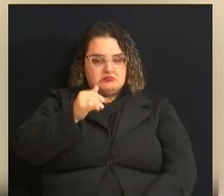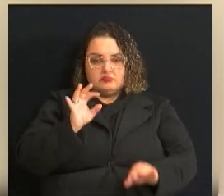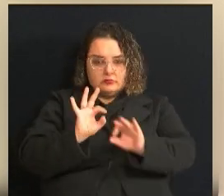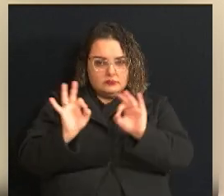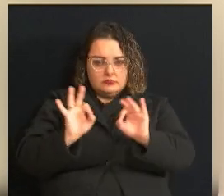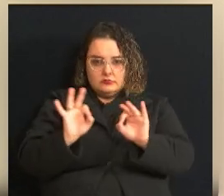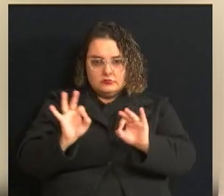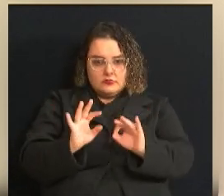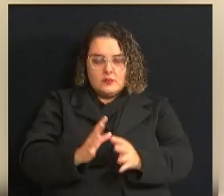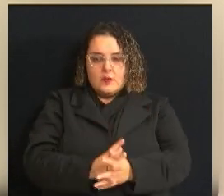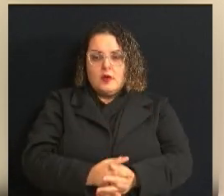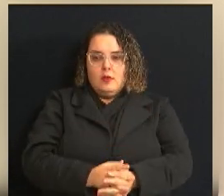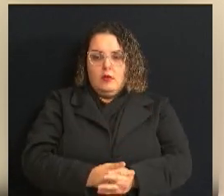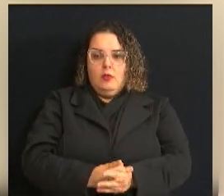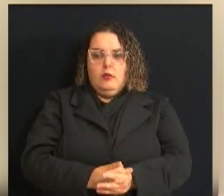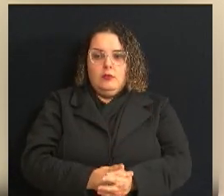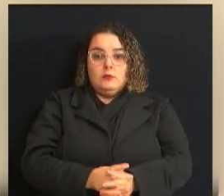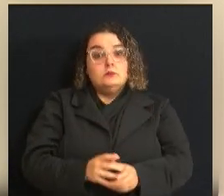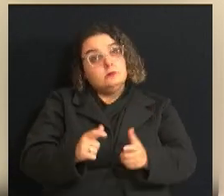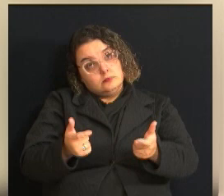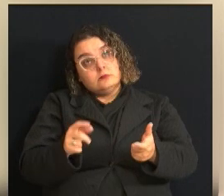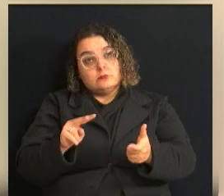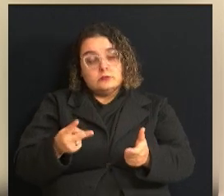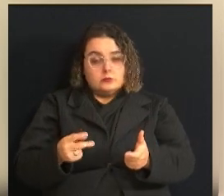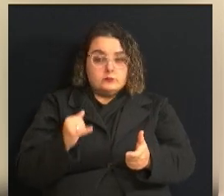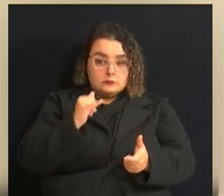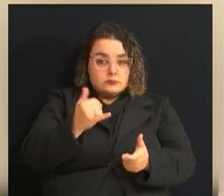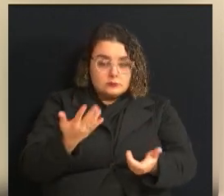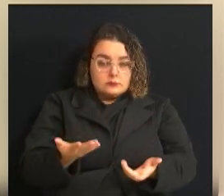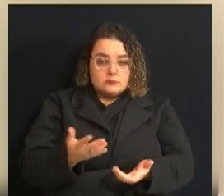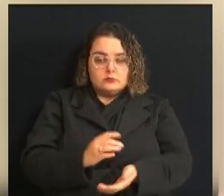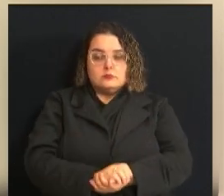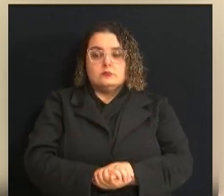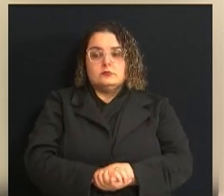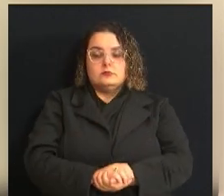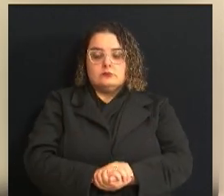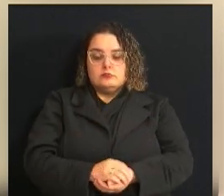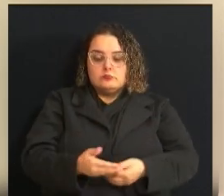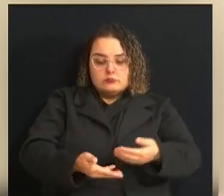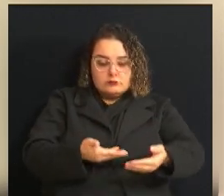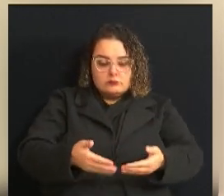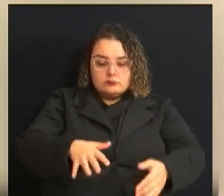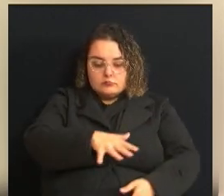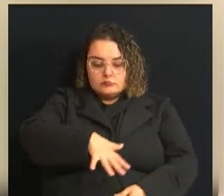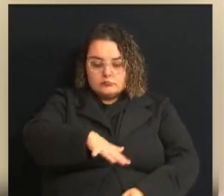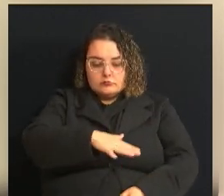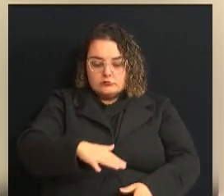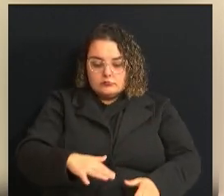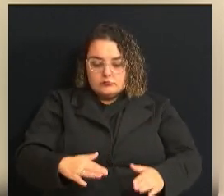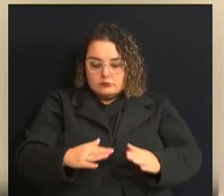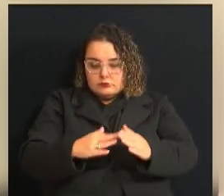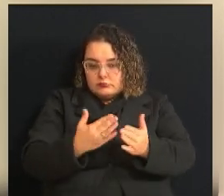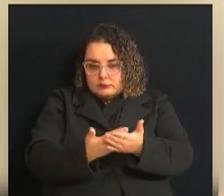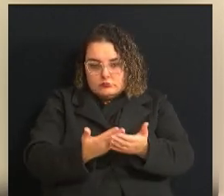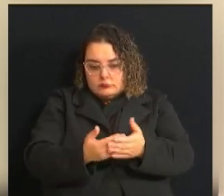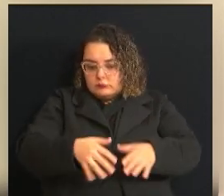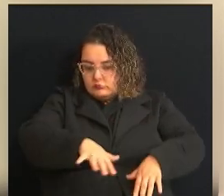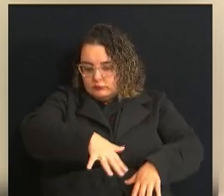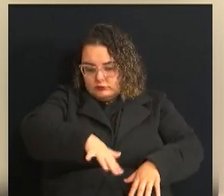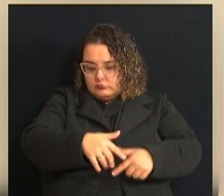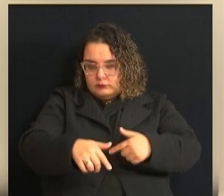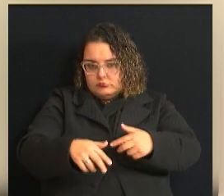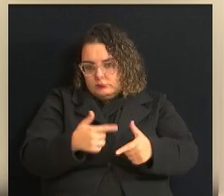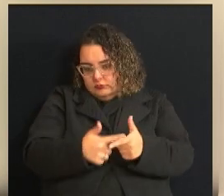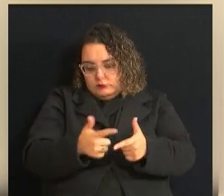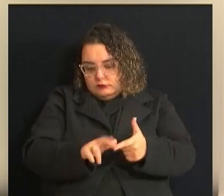das vezes elas comunicam. Ou também trata ali de forma mais caseira, né? Mais ali dentro